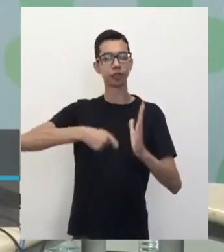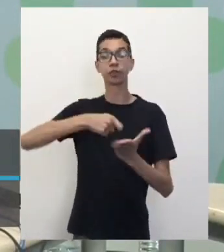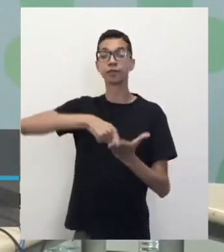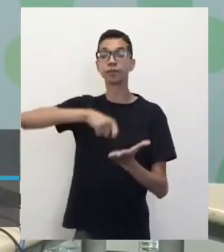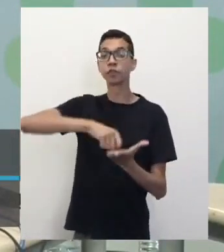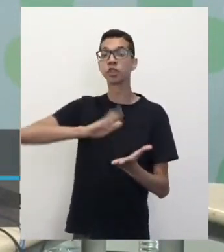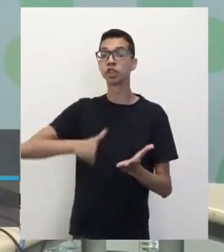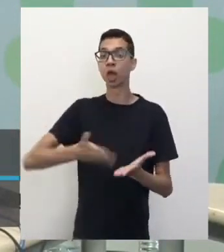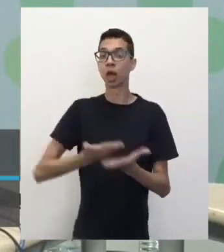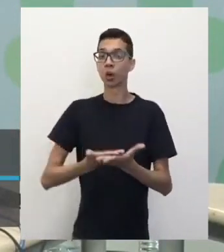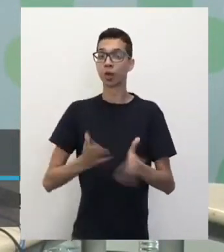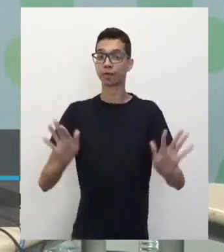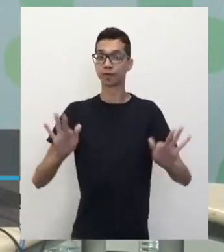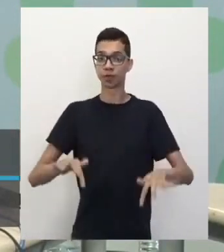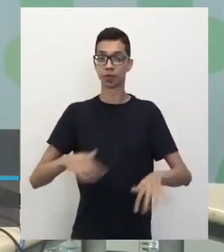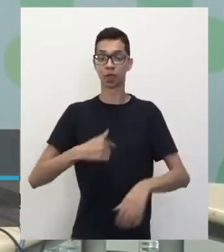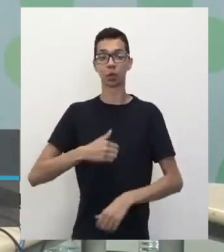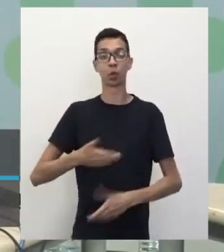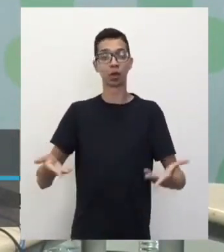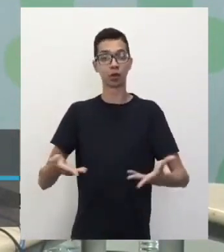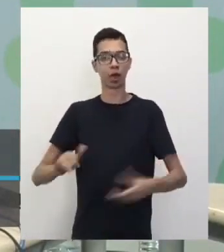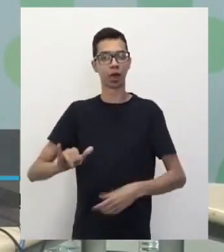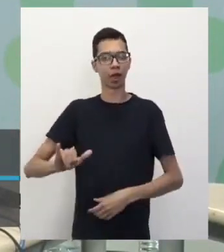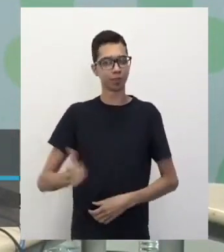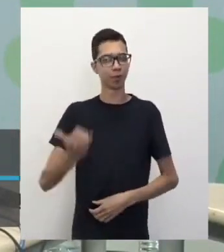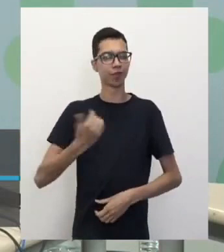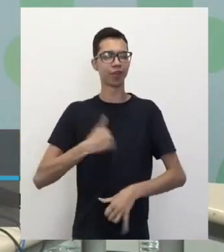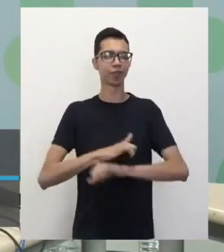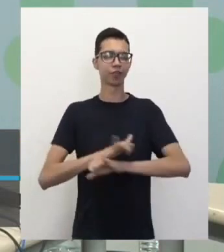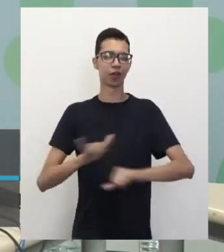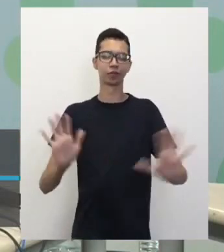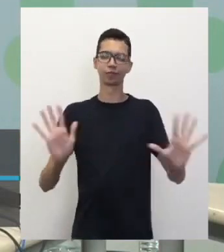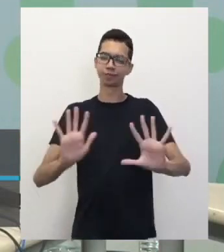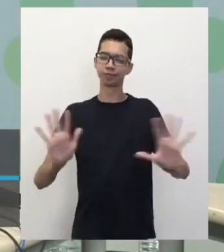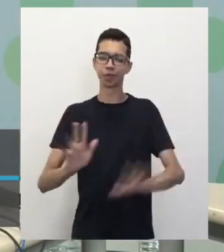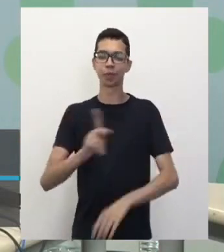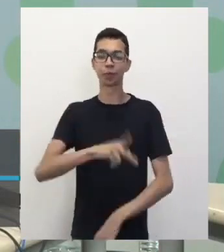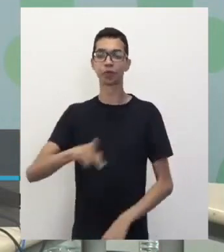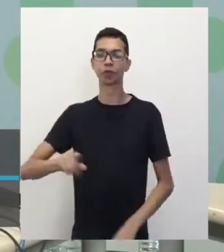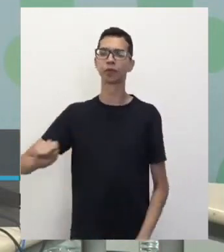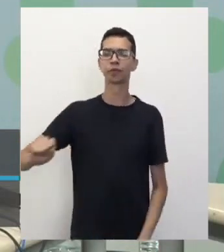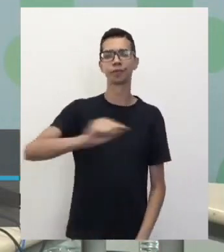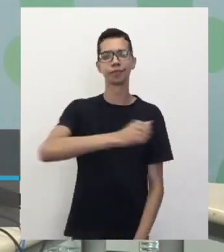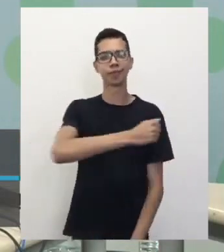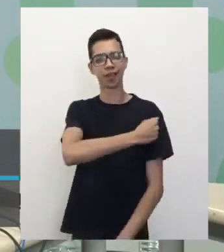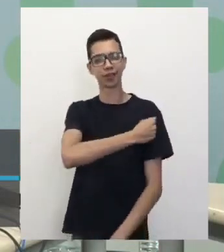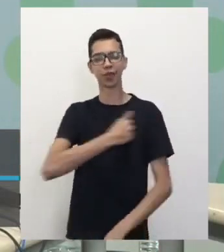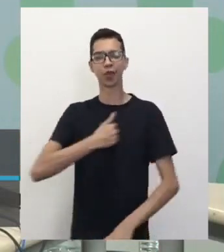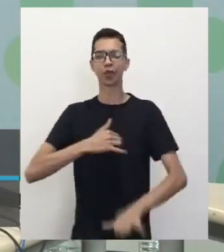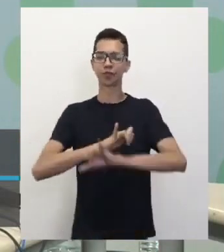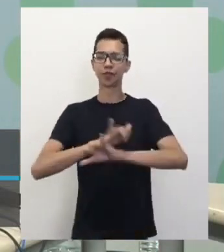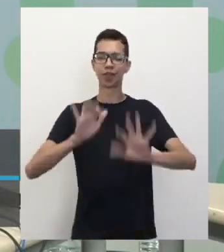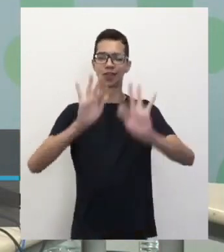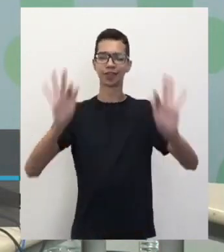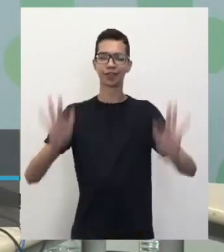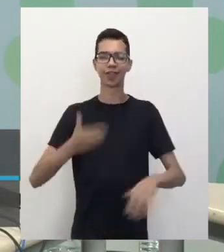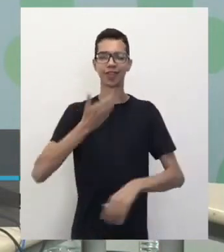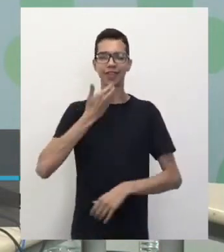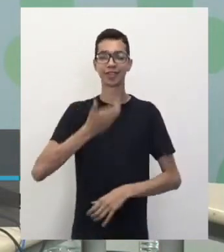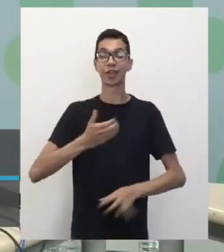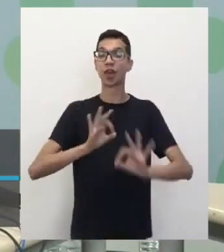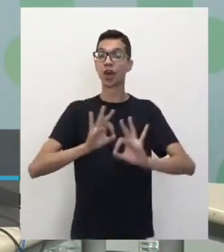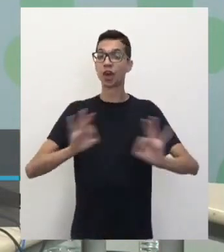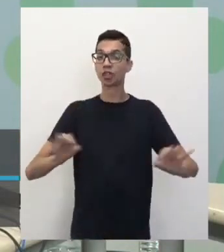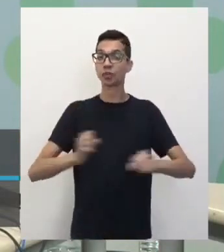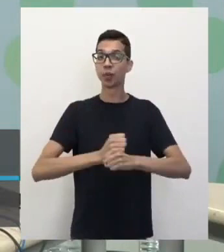final da aula e aí eu aproveito já a minha parte para despedir, né, de todos os professores e alunos, desejando Feliz Natal, um ótimo final de ano